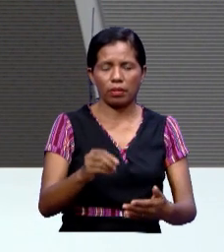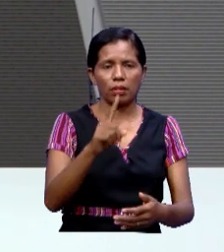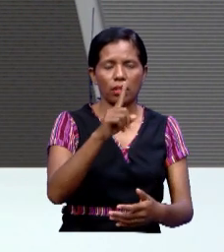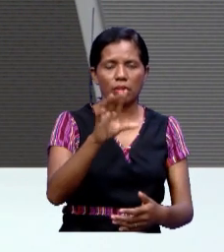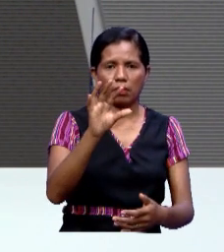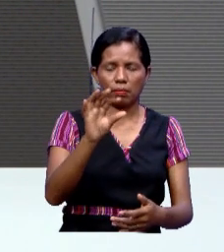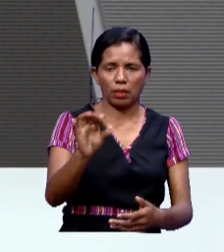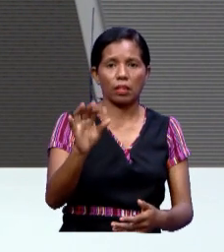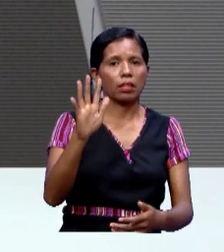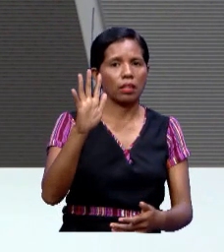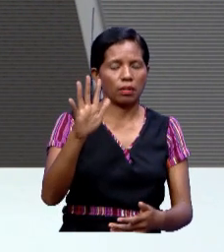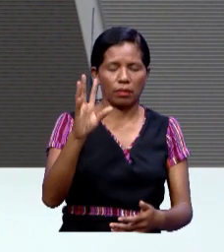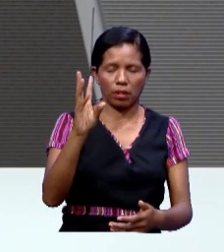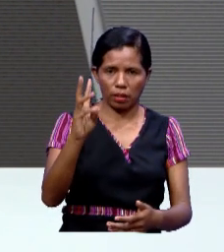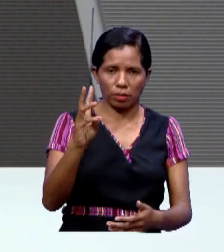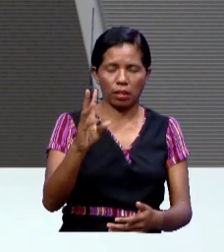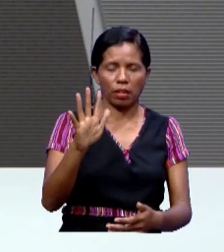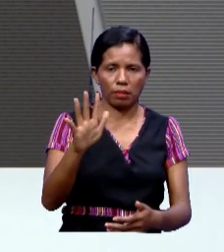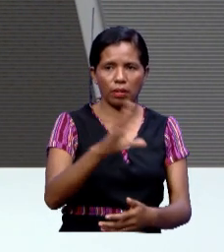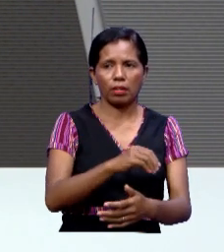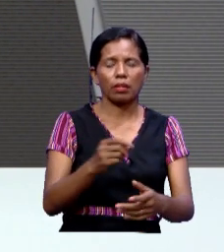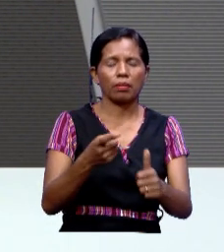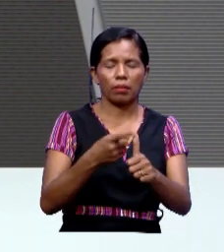1995 e depois primeira produção foi